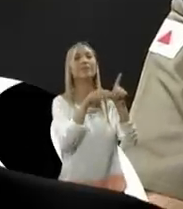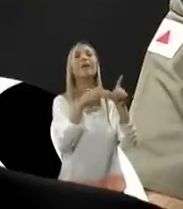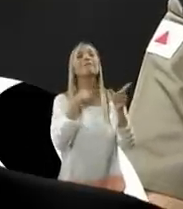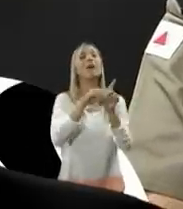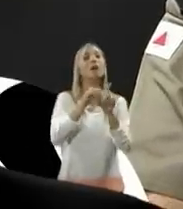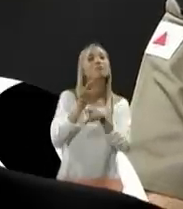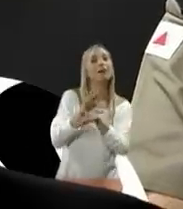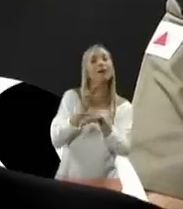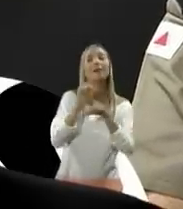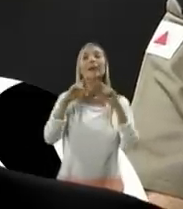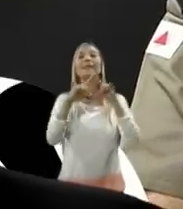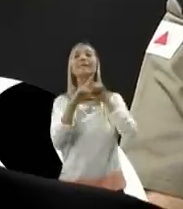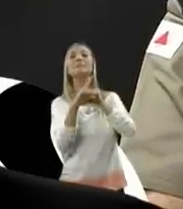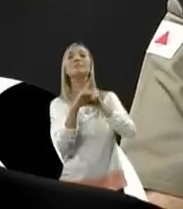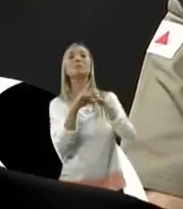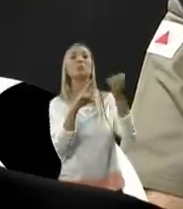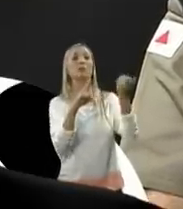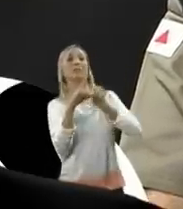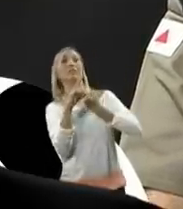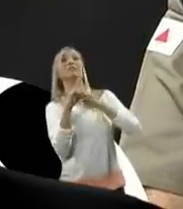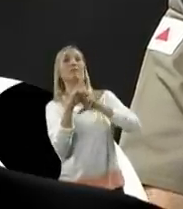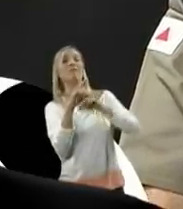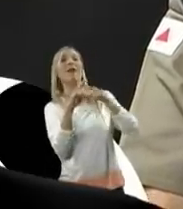disponíveis. Então a gente tenta